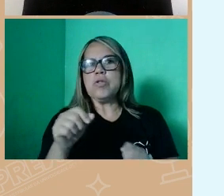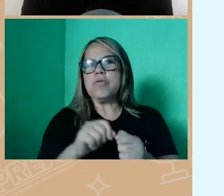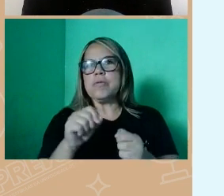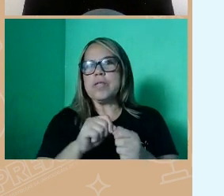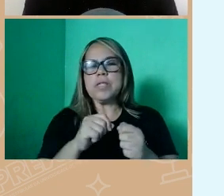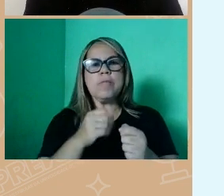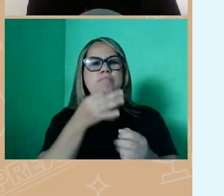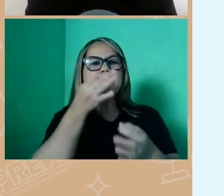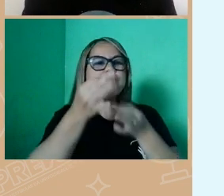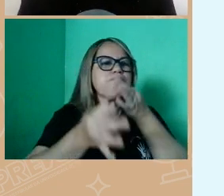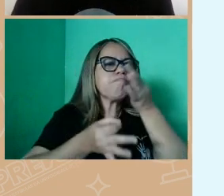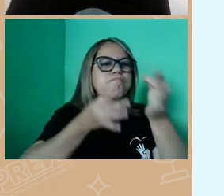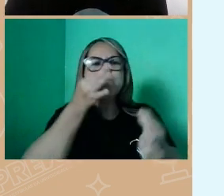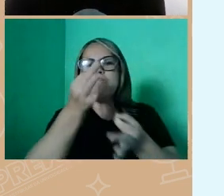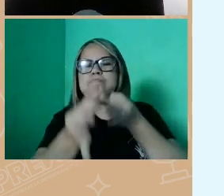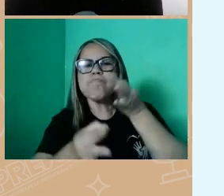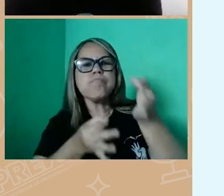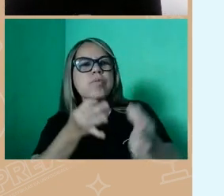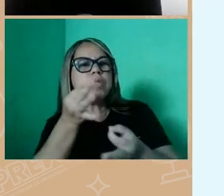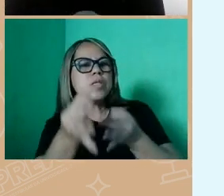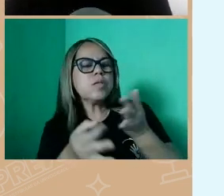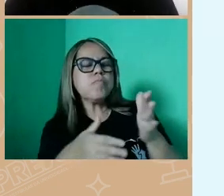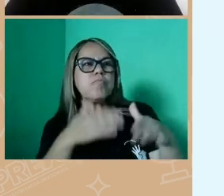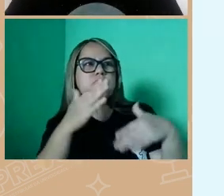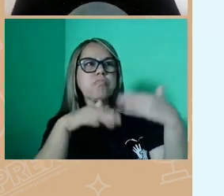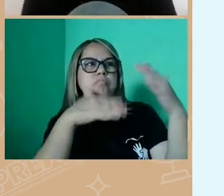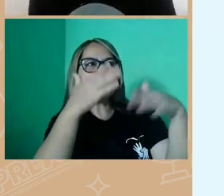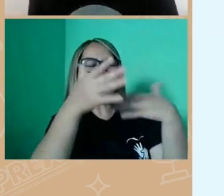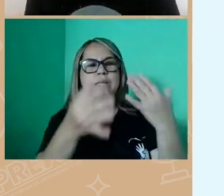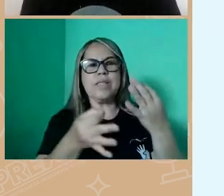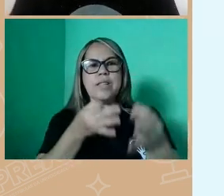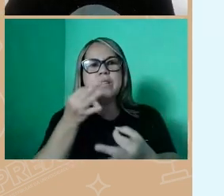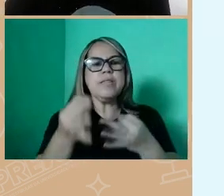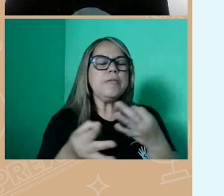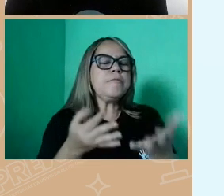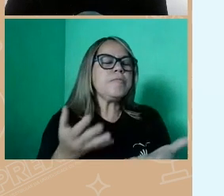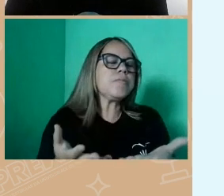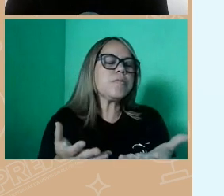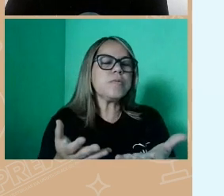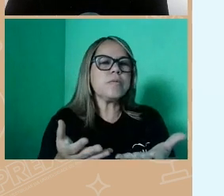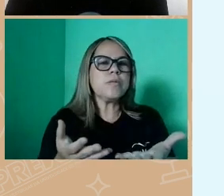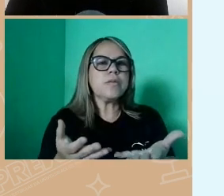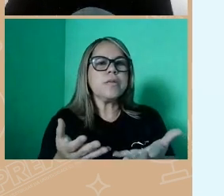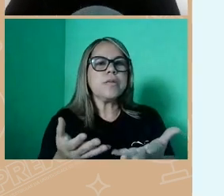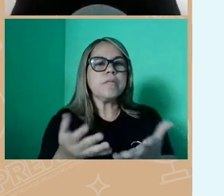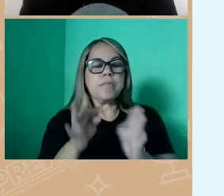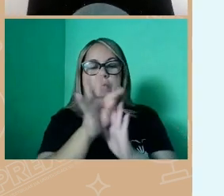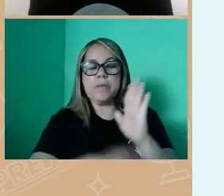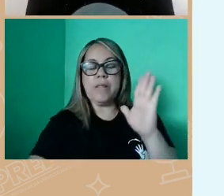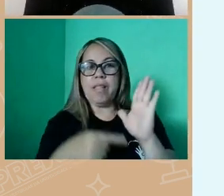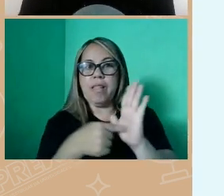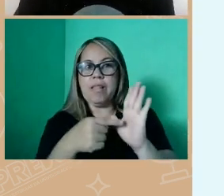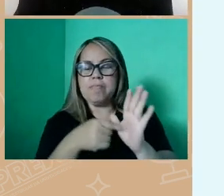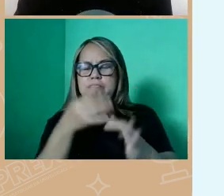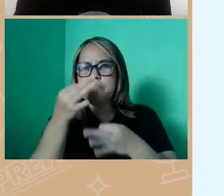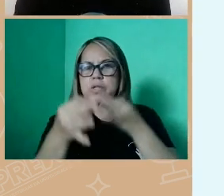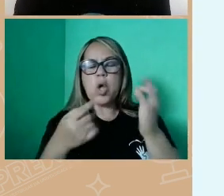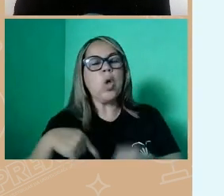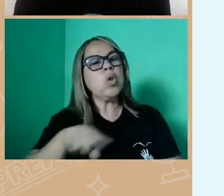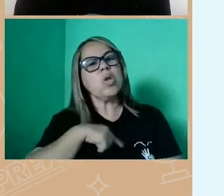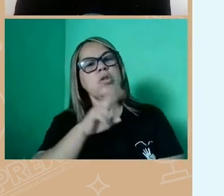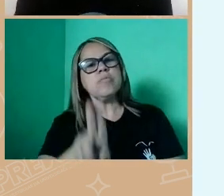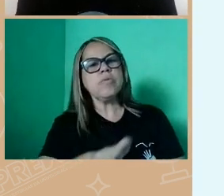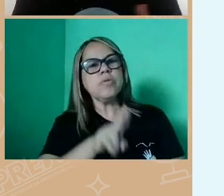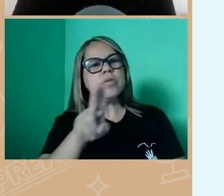argumenta sobre a própria construção do discurso, sobre a própria construção do texto, a gente está usando